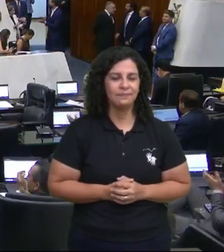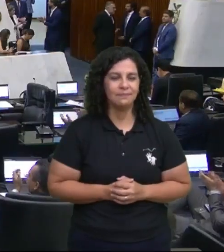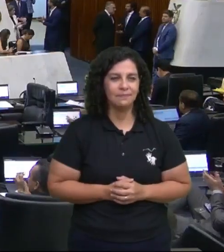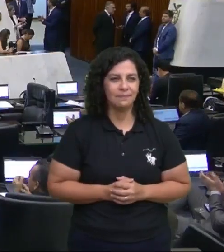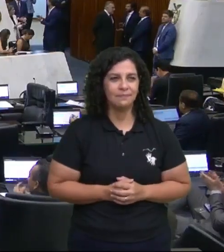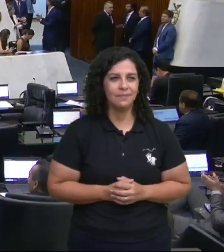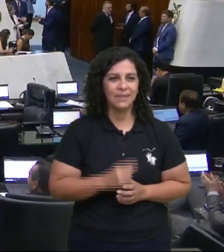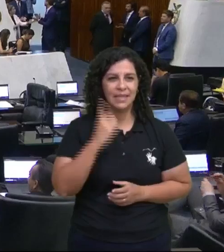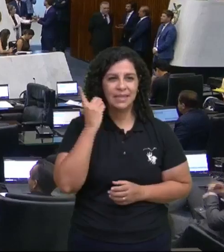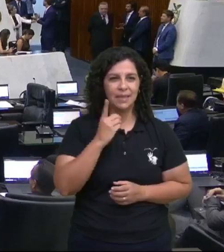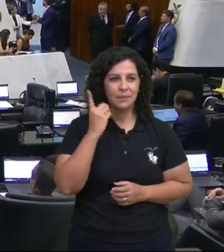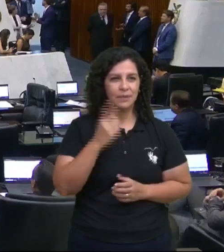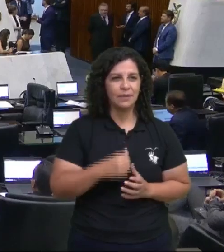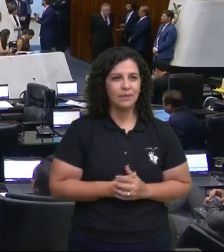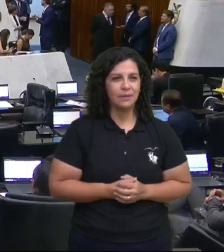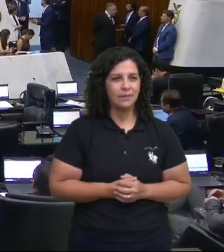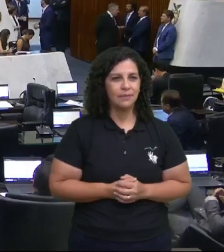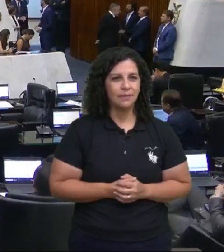Deputado Requião,